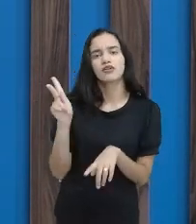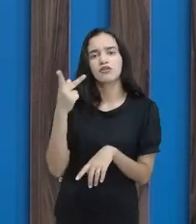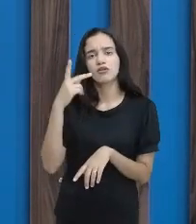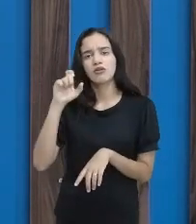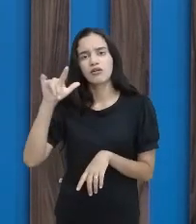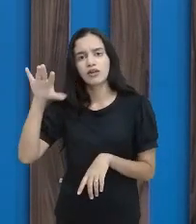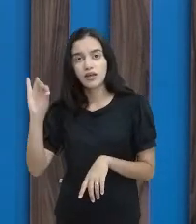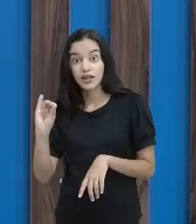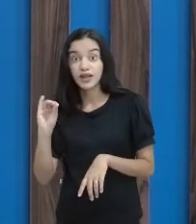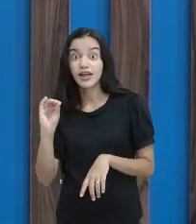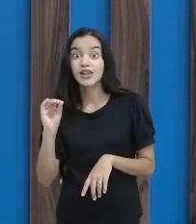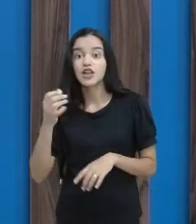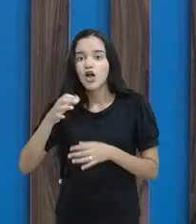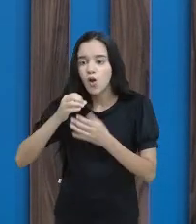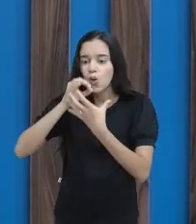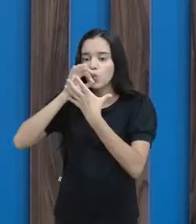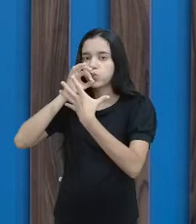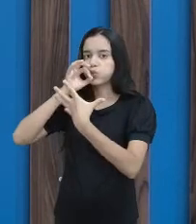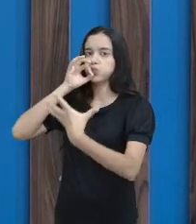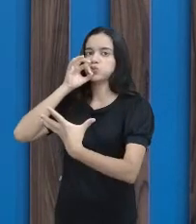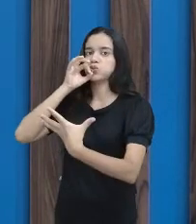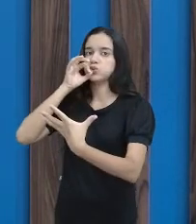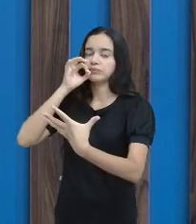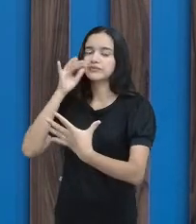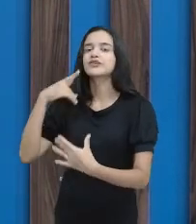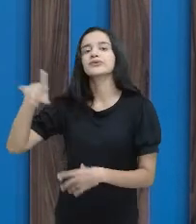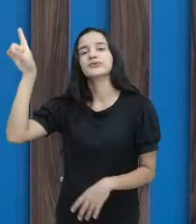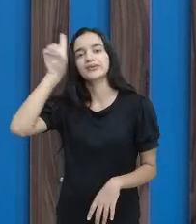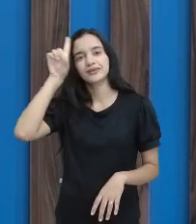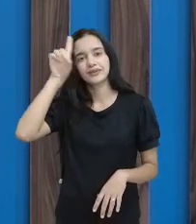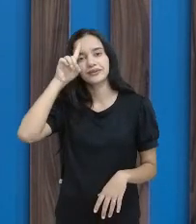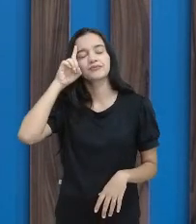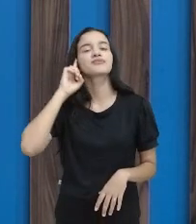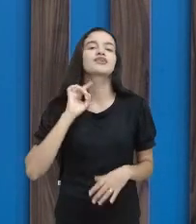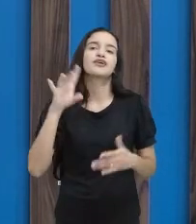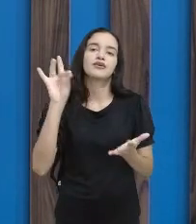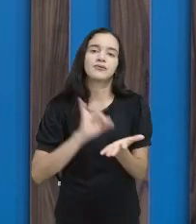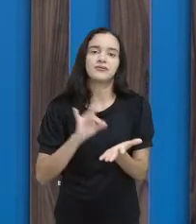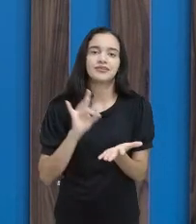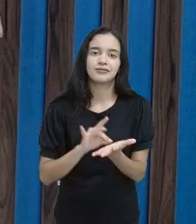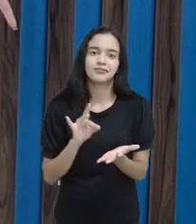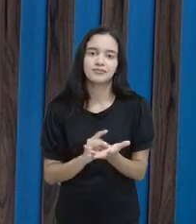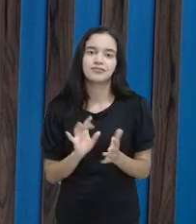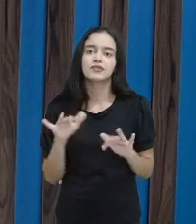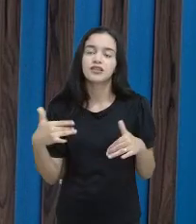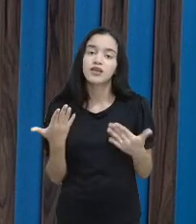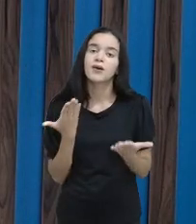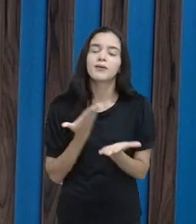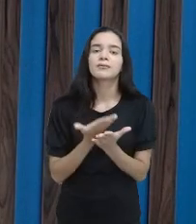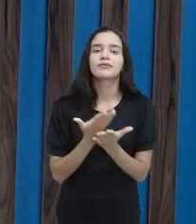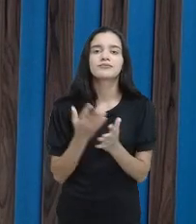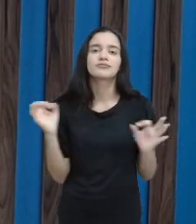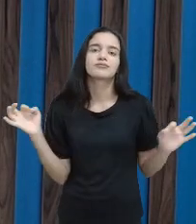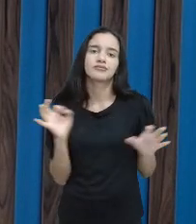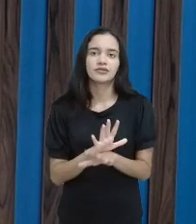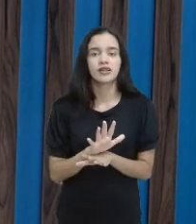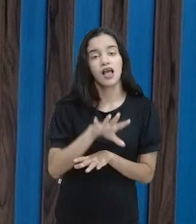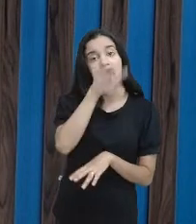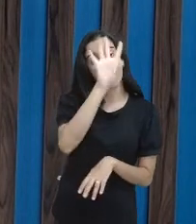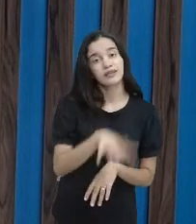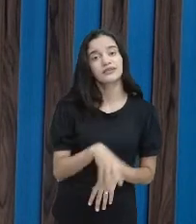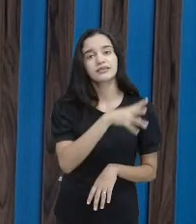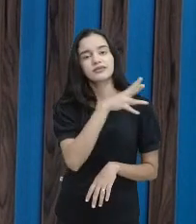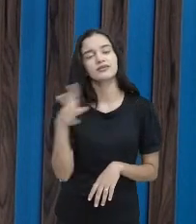dos balões aí Verdade. dirigíveis. Então, está bem no nosso dia a dia. Verdade, prof. E só para encerrar aqui essa tabelinha